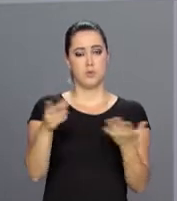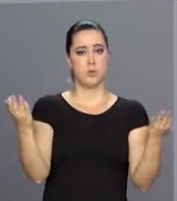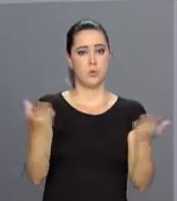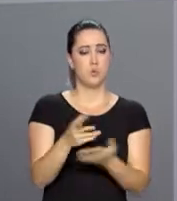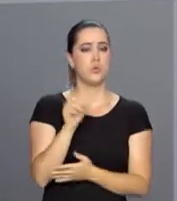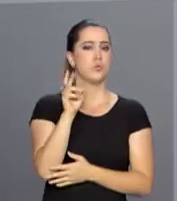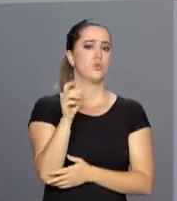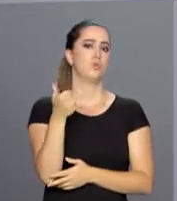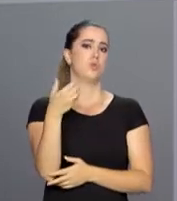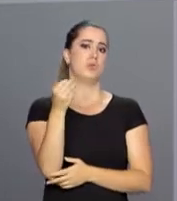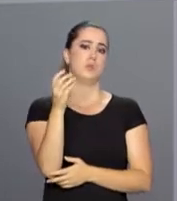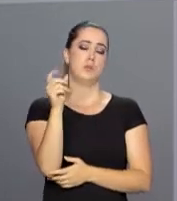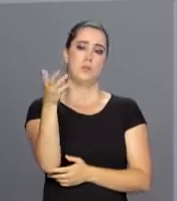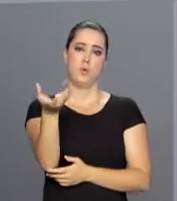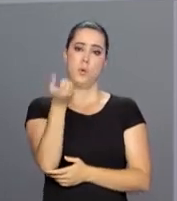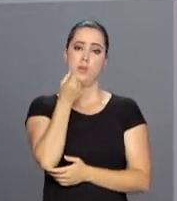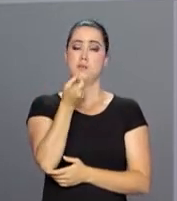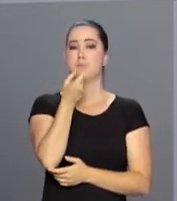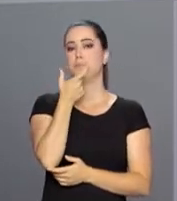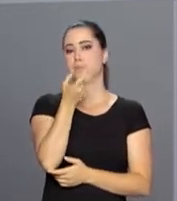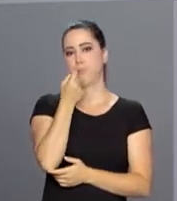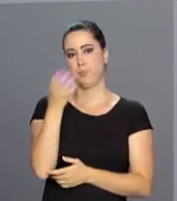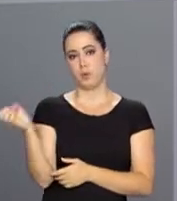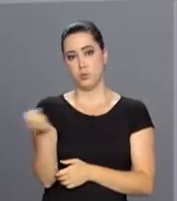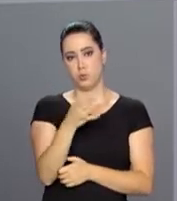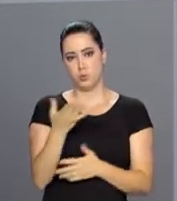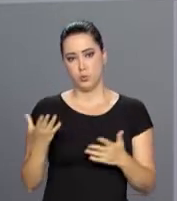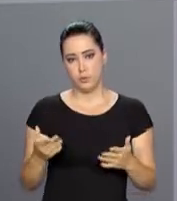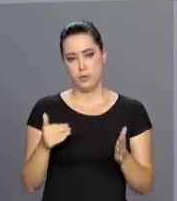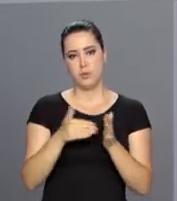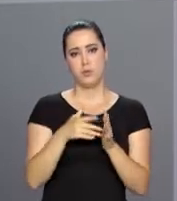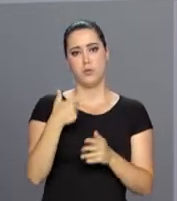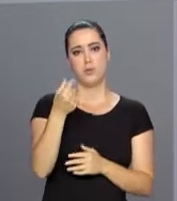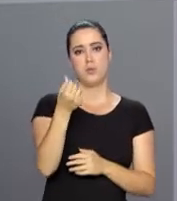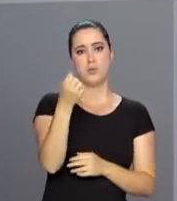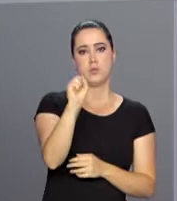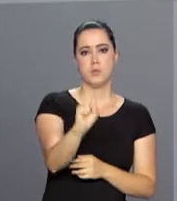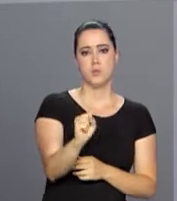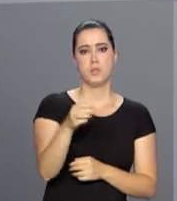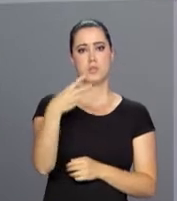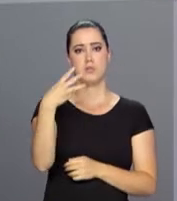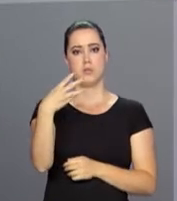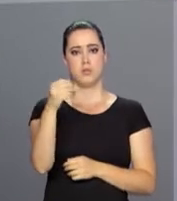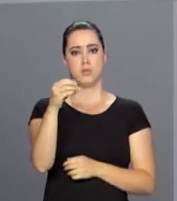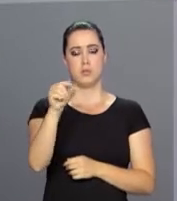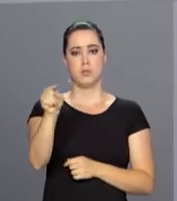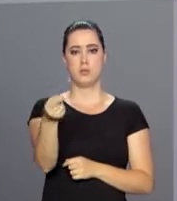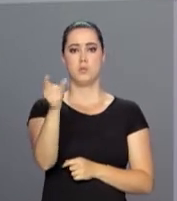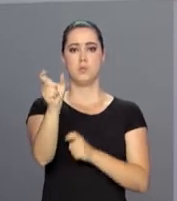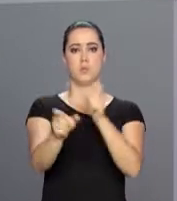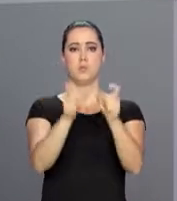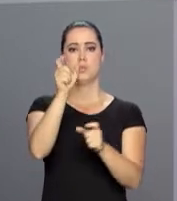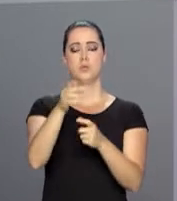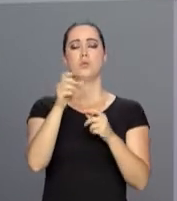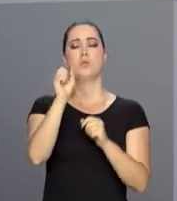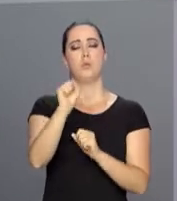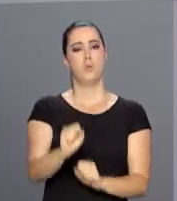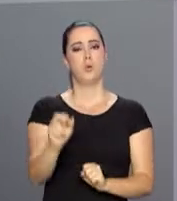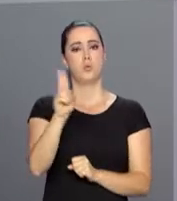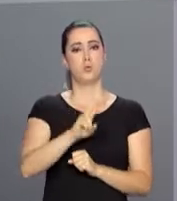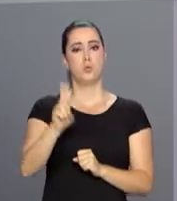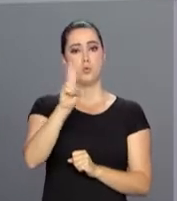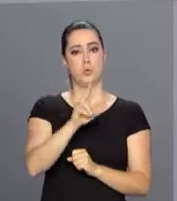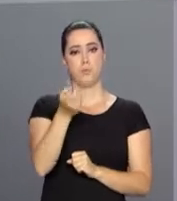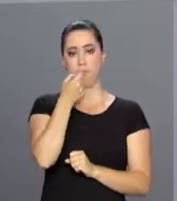hoje apenas 100 mil recebem esse medicamento até o final de 2018 300 mil pacientes vão poder utilizar o